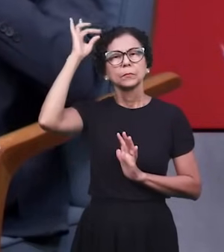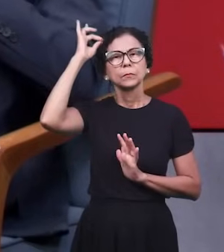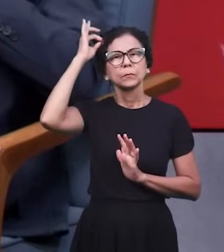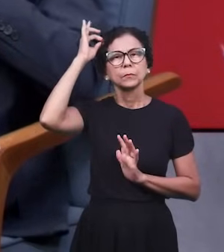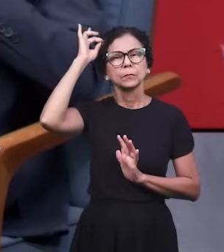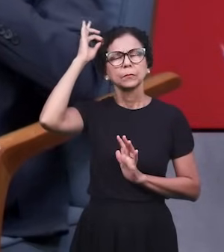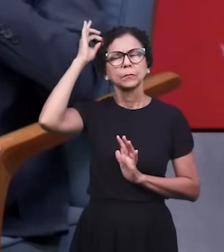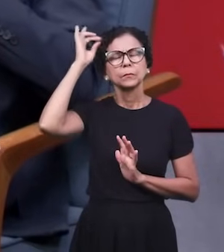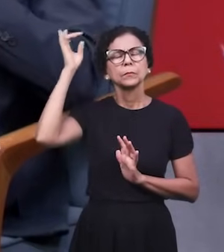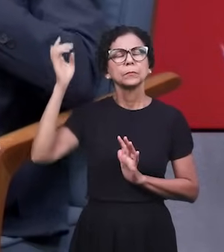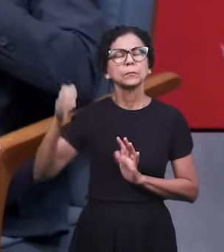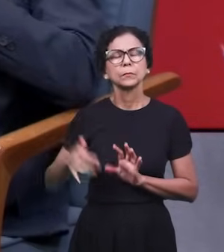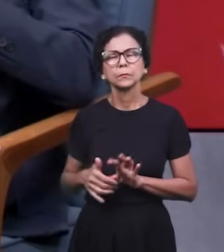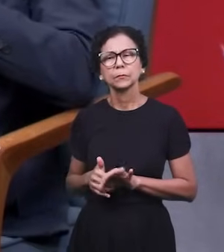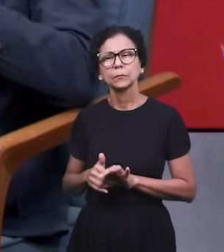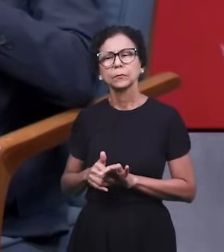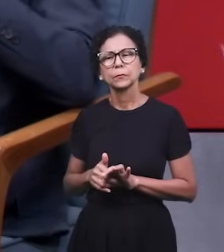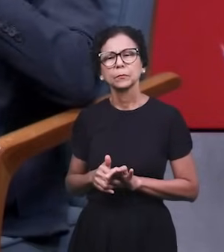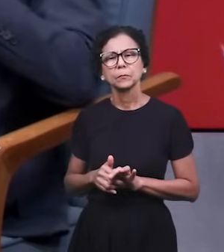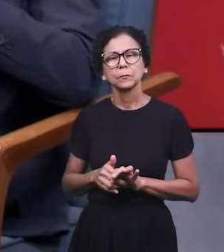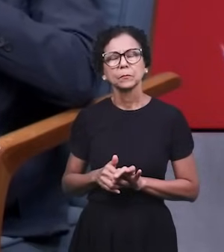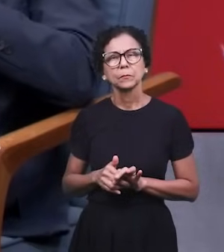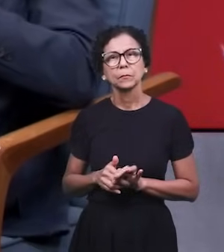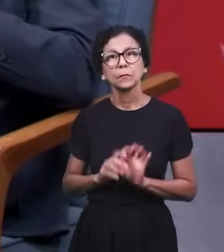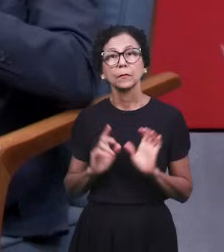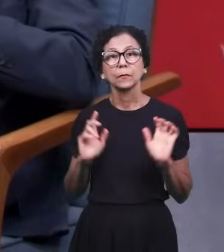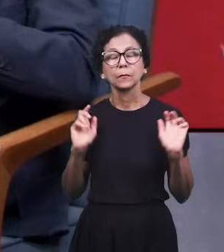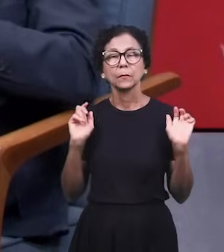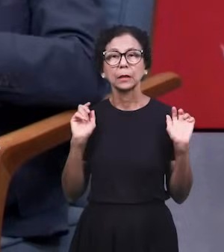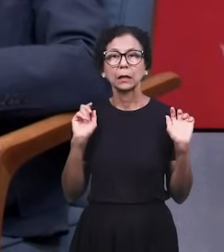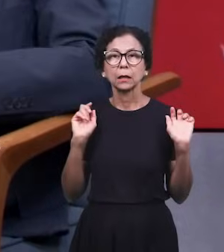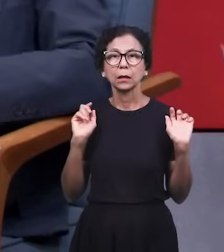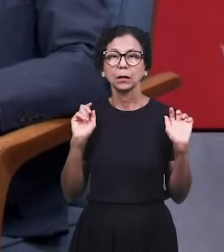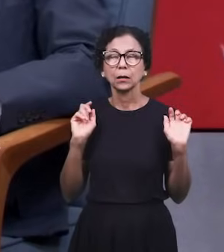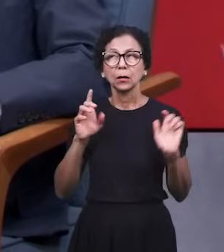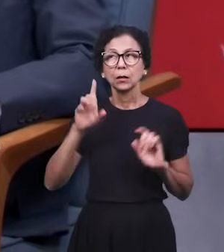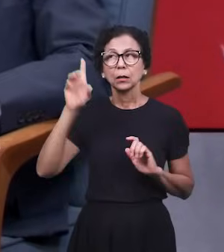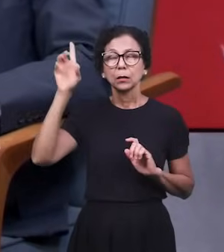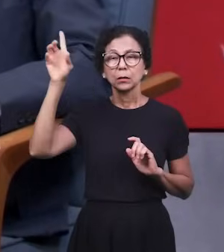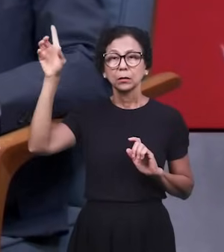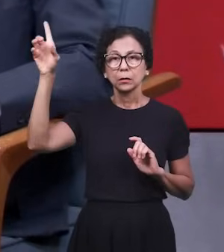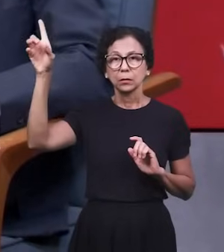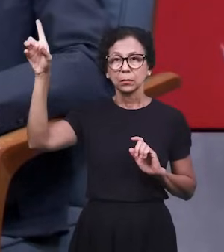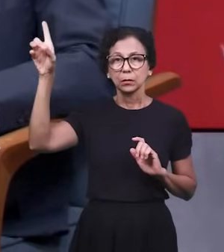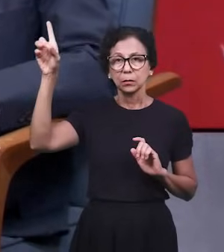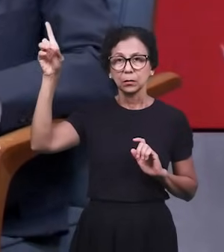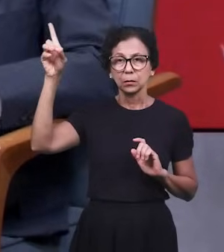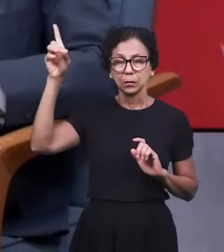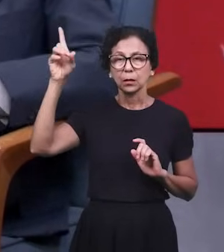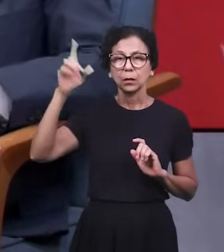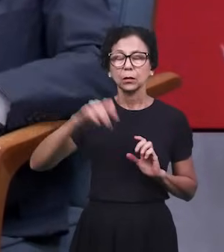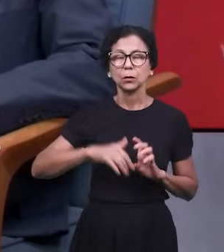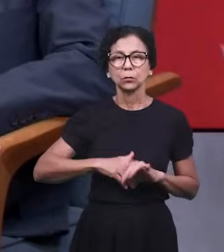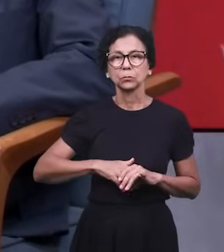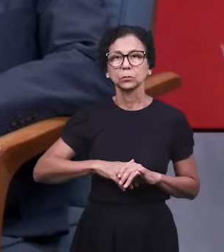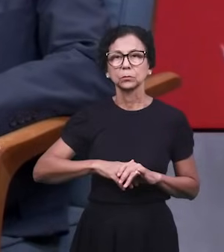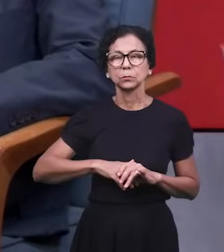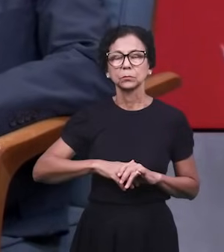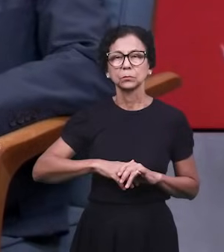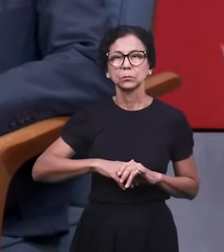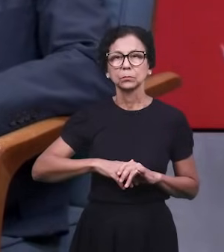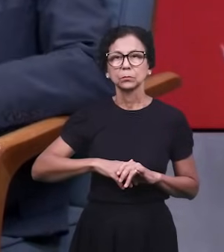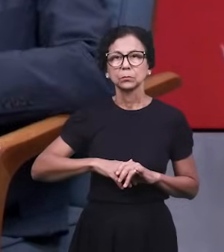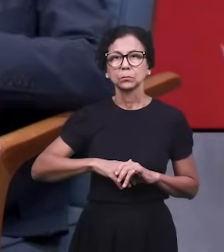Discernimento de espíritos é a capacidade que Deus deu à igreja lá, como está descrito na carta de